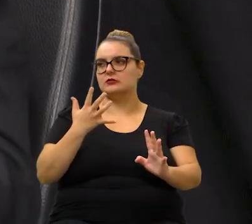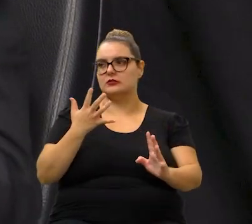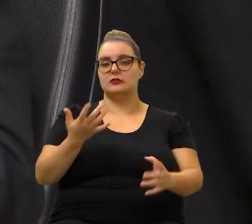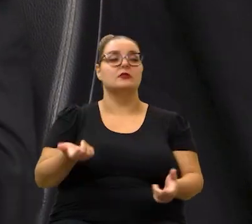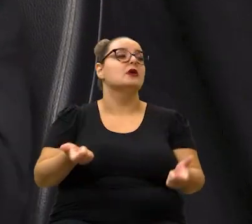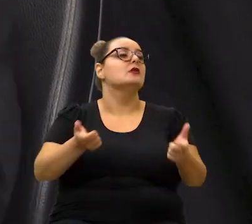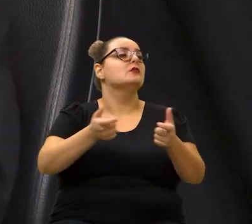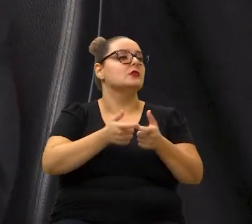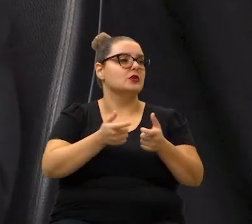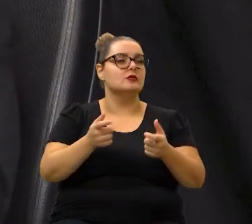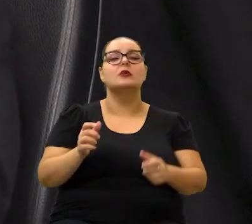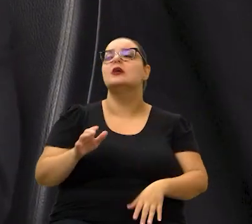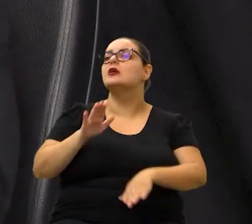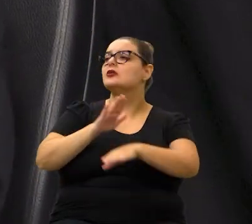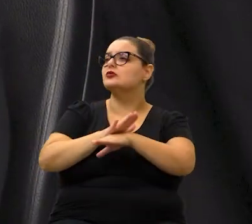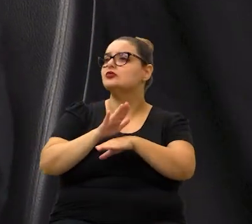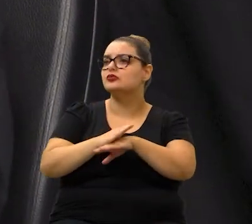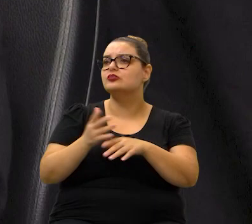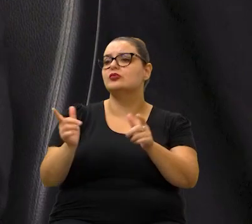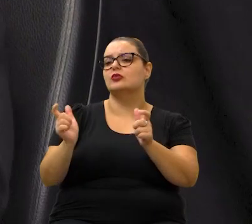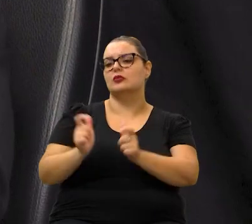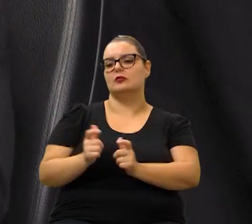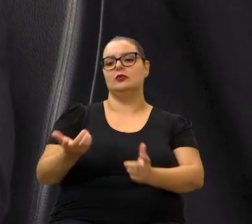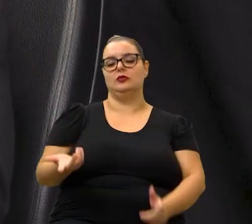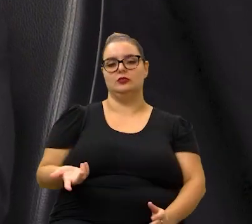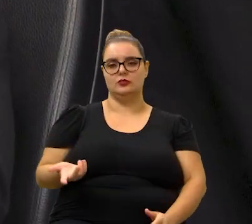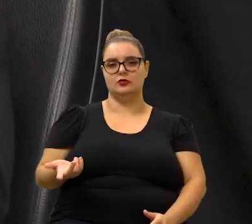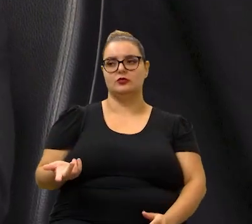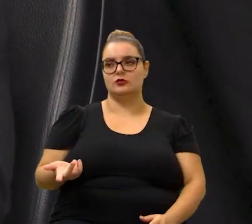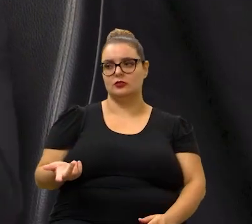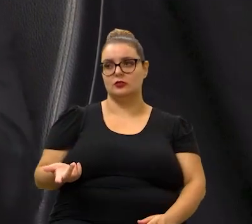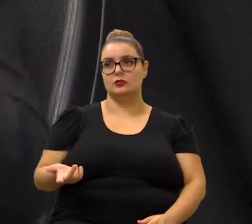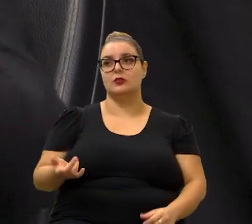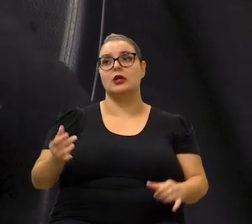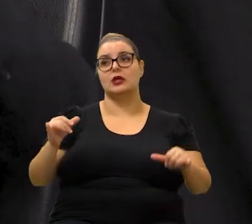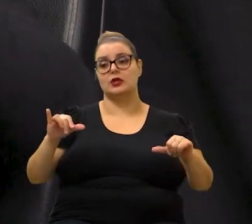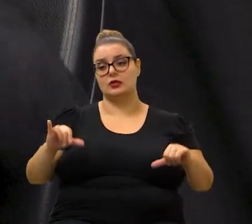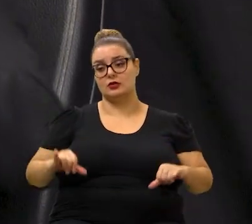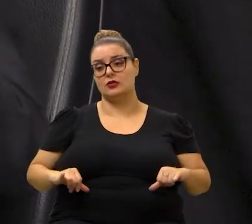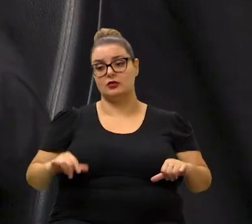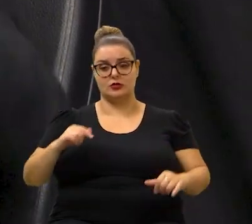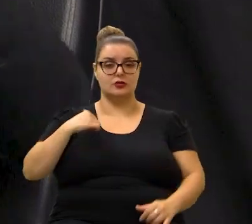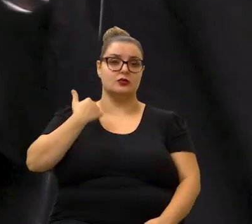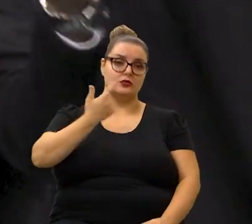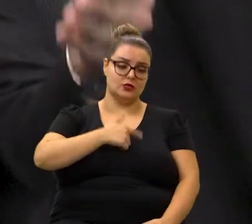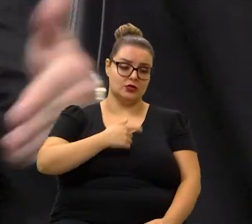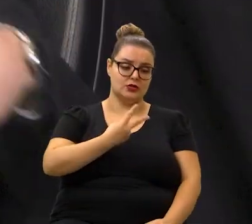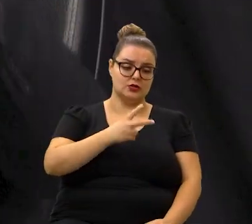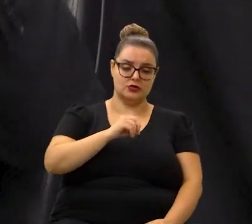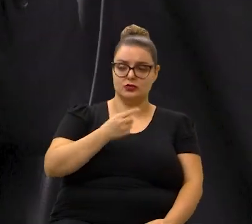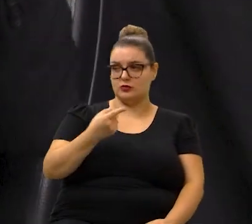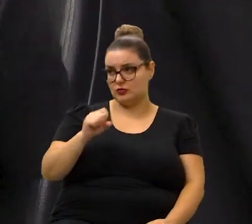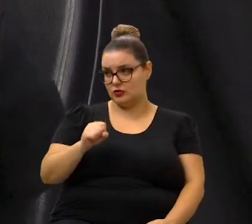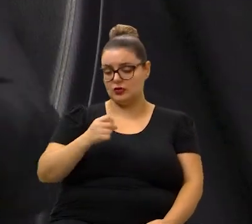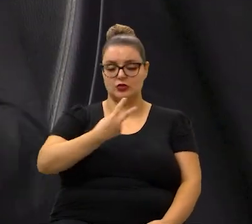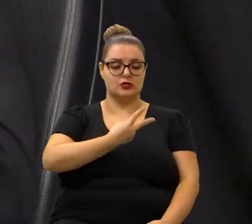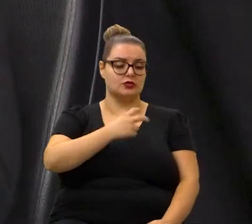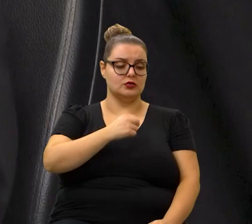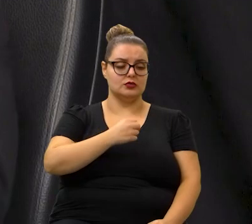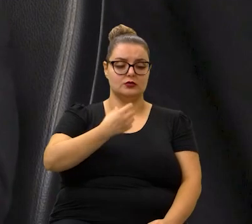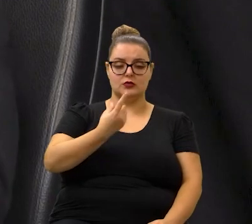muito Minimizar demais a questão aí que sofreria que nós em 2018